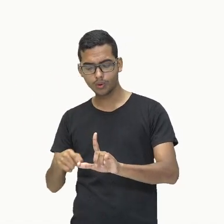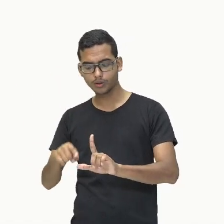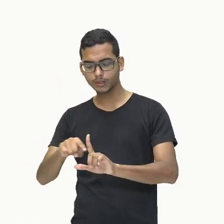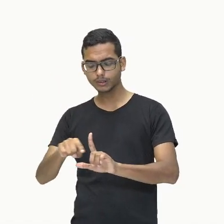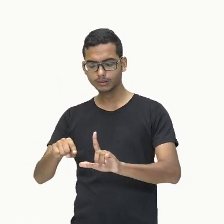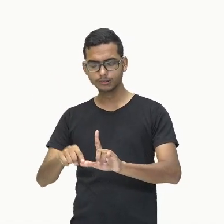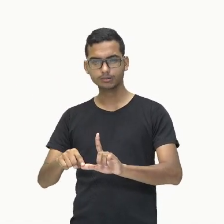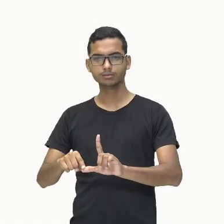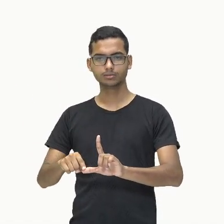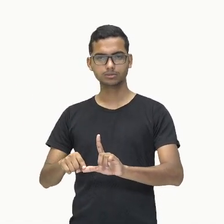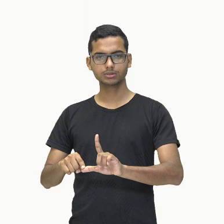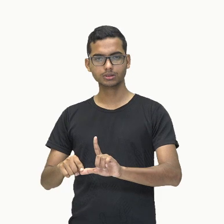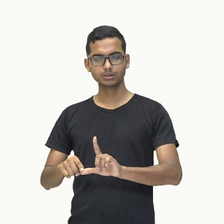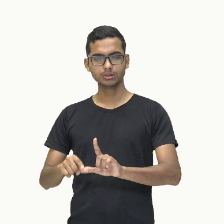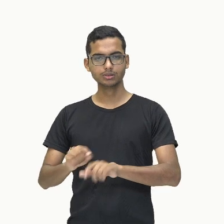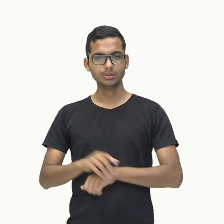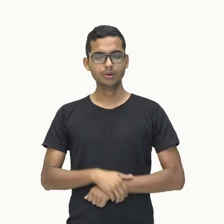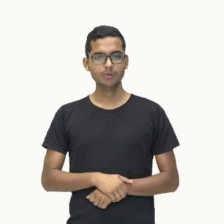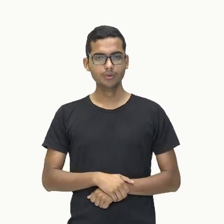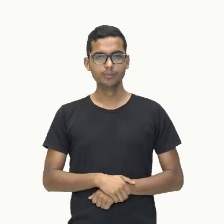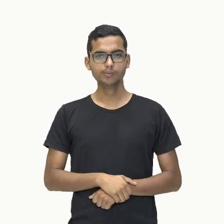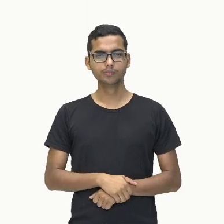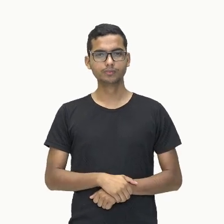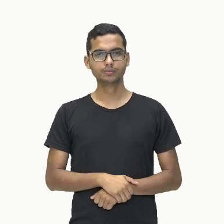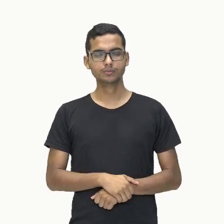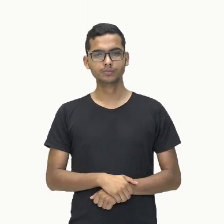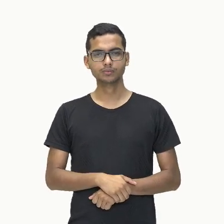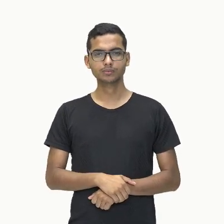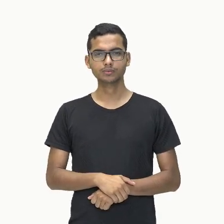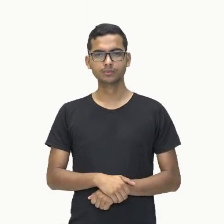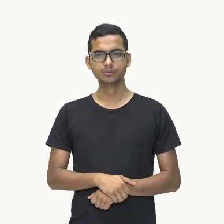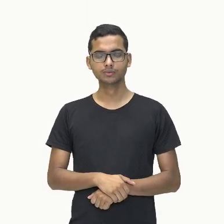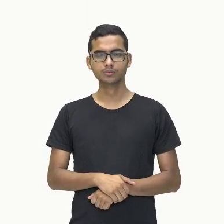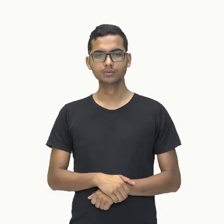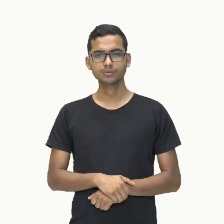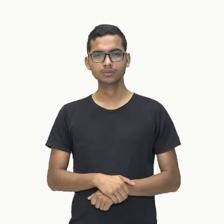Quando eu coloquei uma